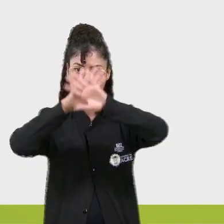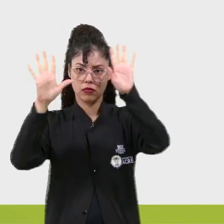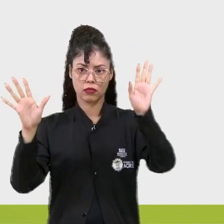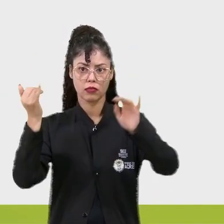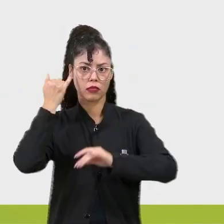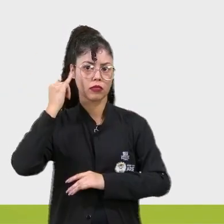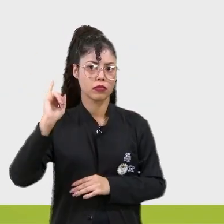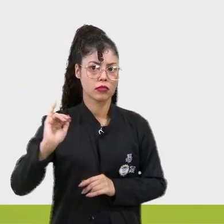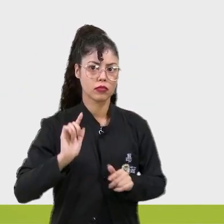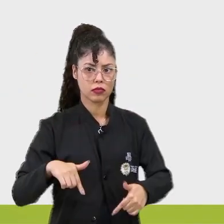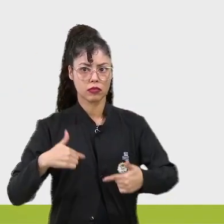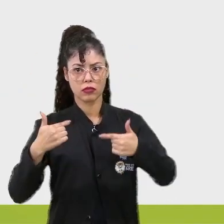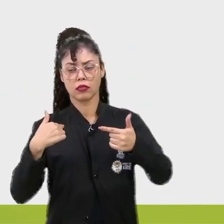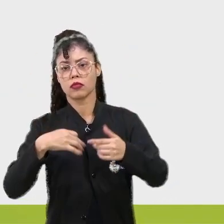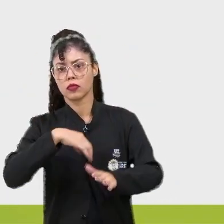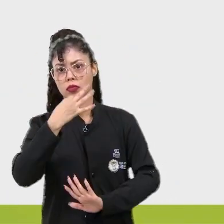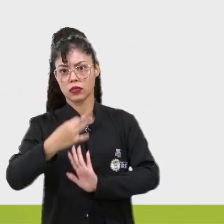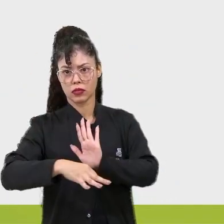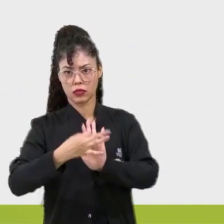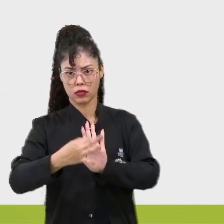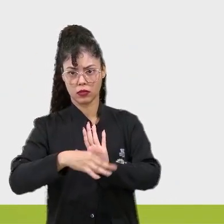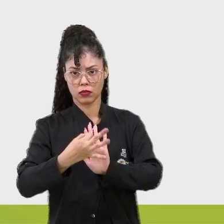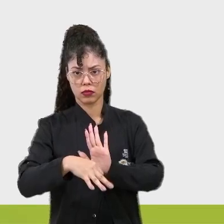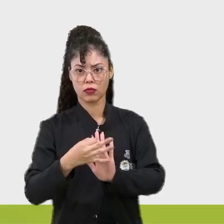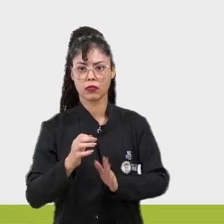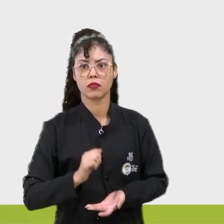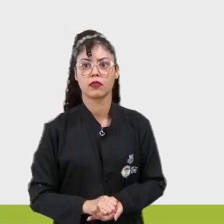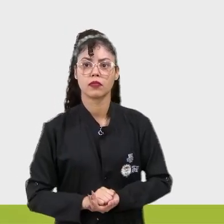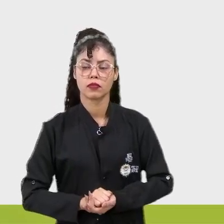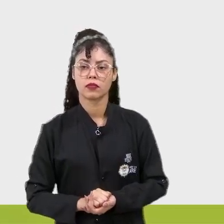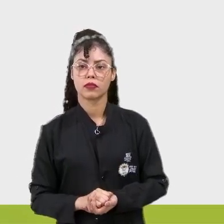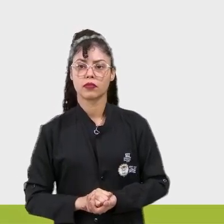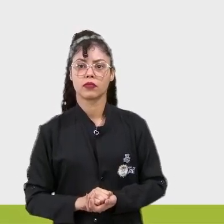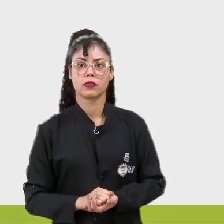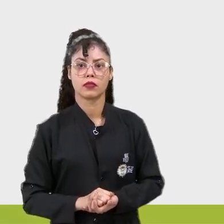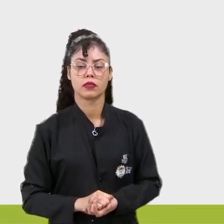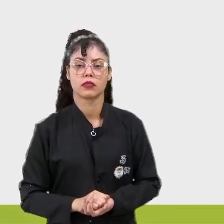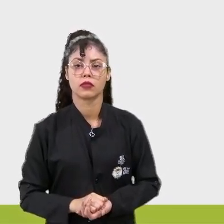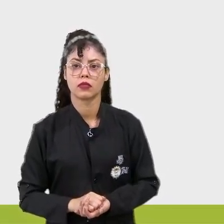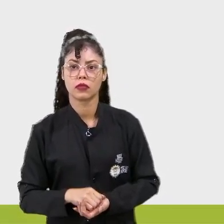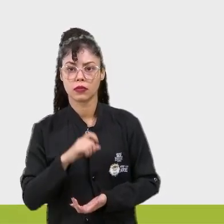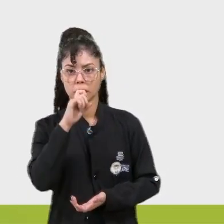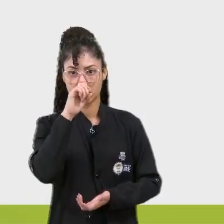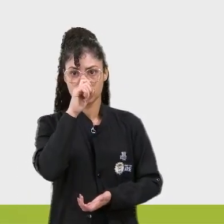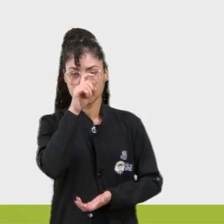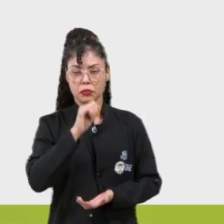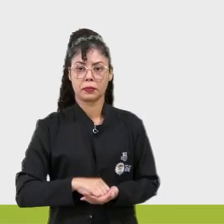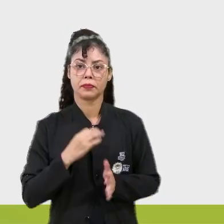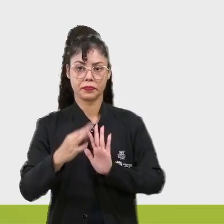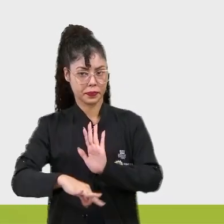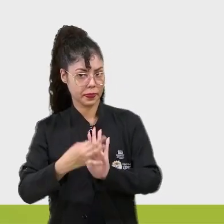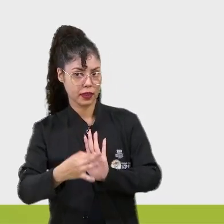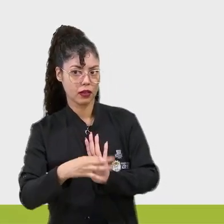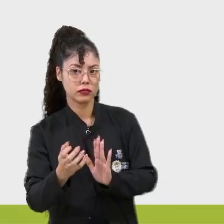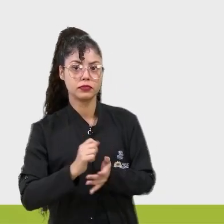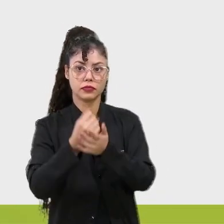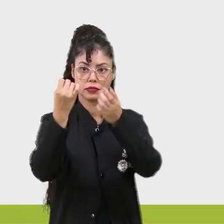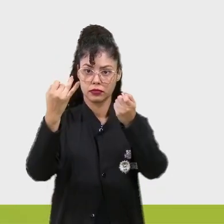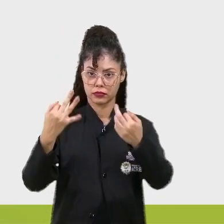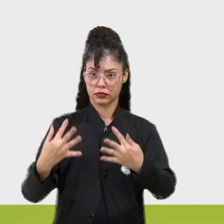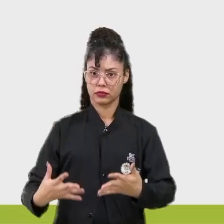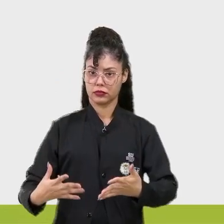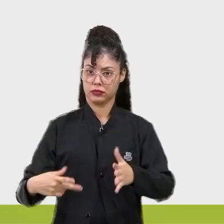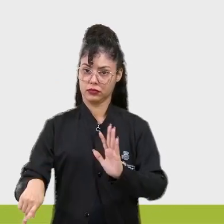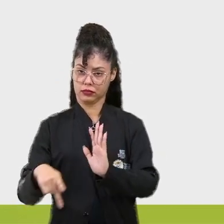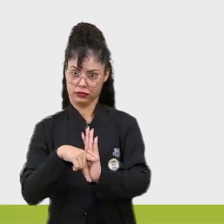apresente claramente, né? Então, as informações têm que ser de forma clara. Uma ideia a ser defendida e os argumentos